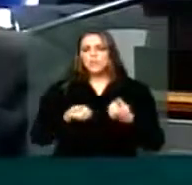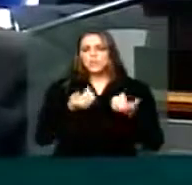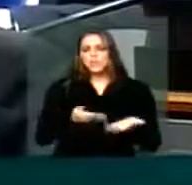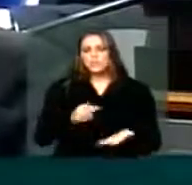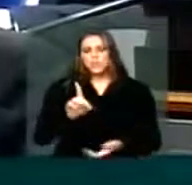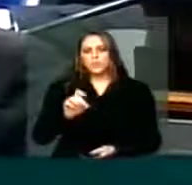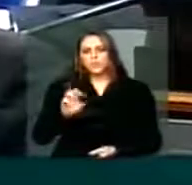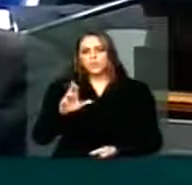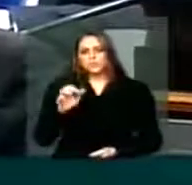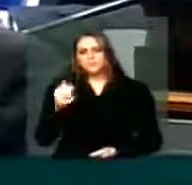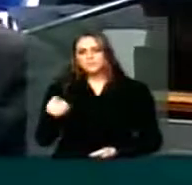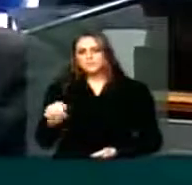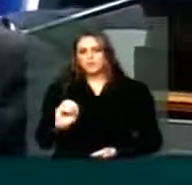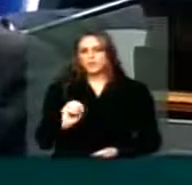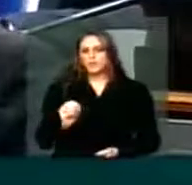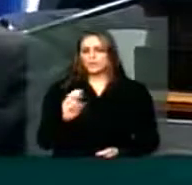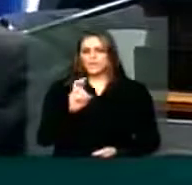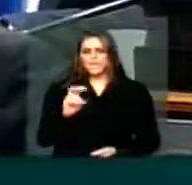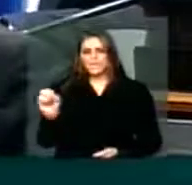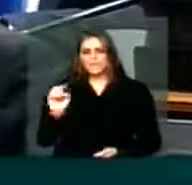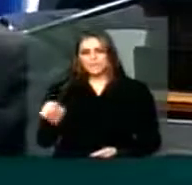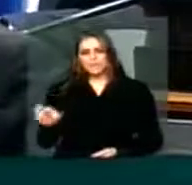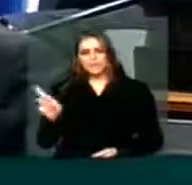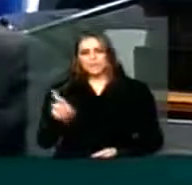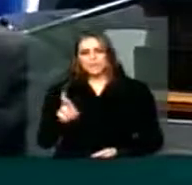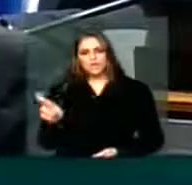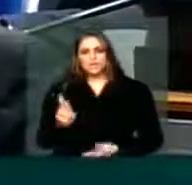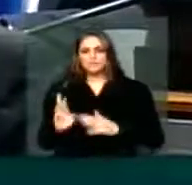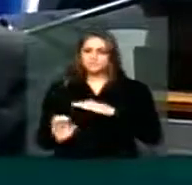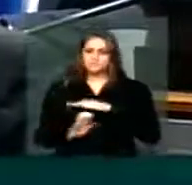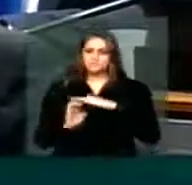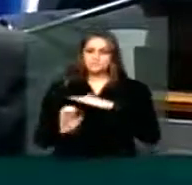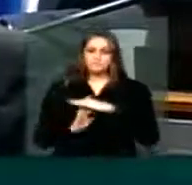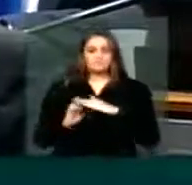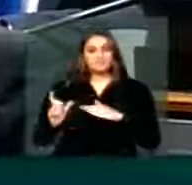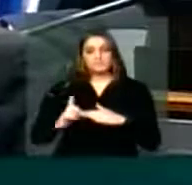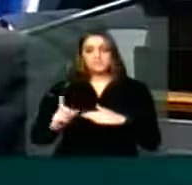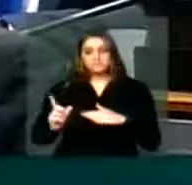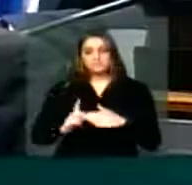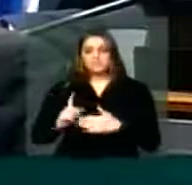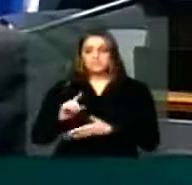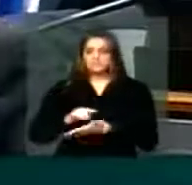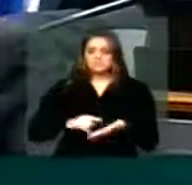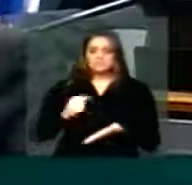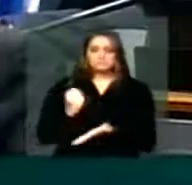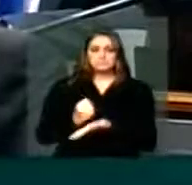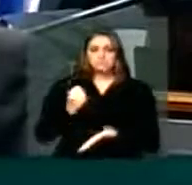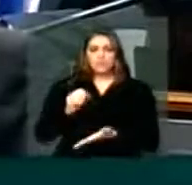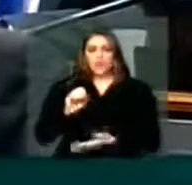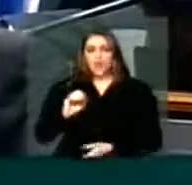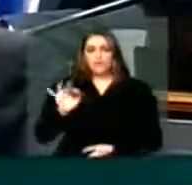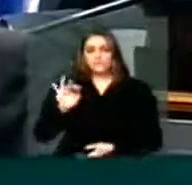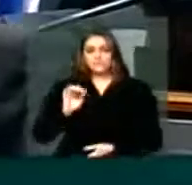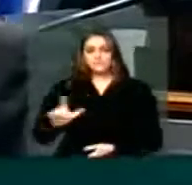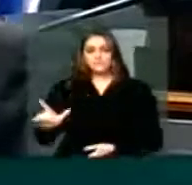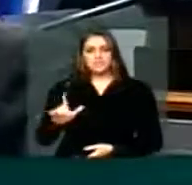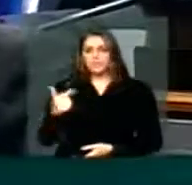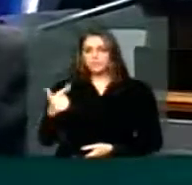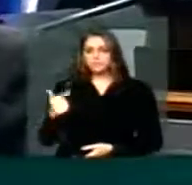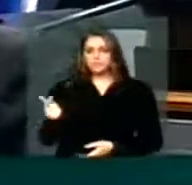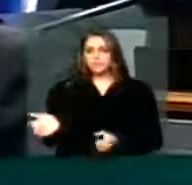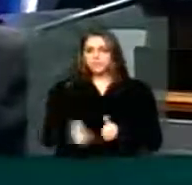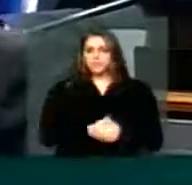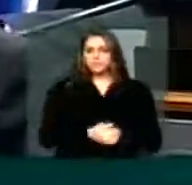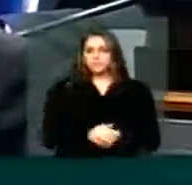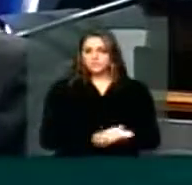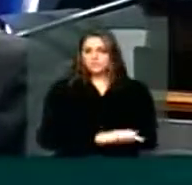Como já foi colocado aqui de 500 mil reais pela Camargo Correia e que se foi oficial se